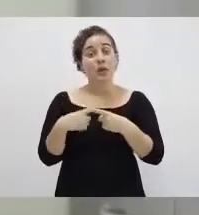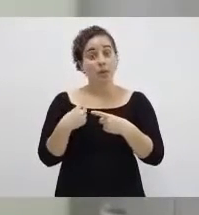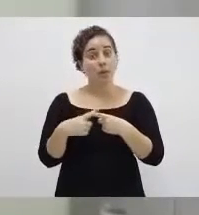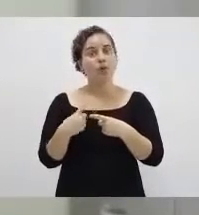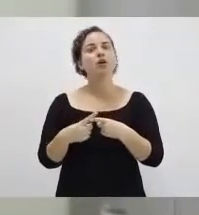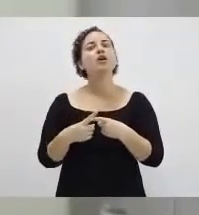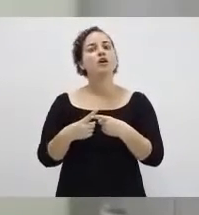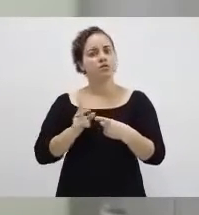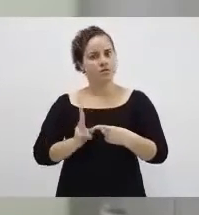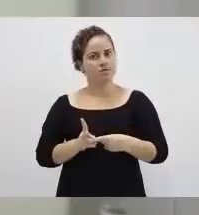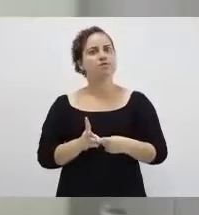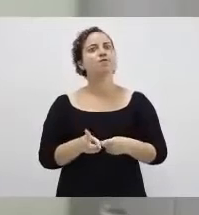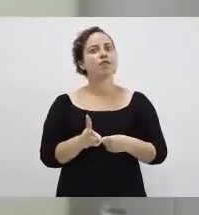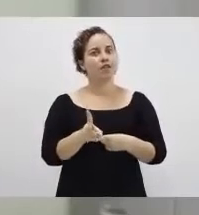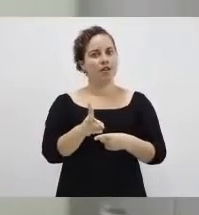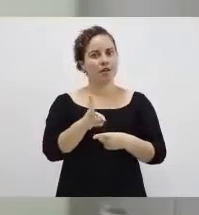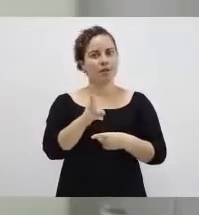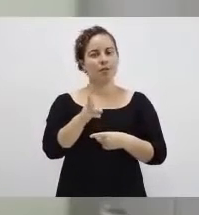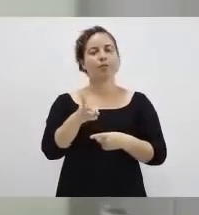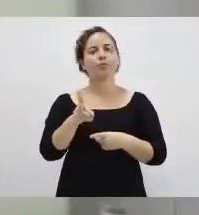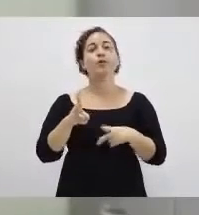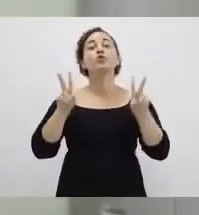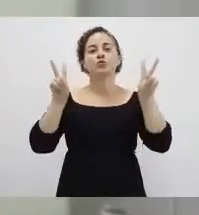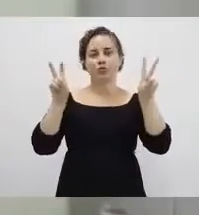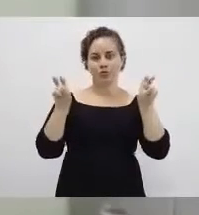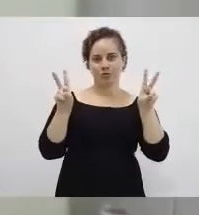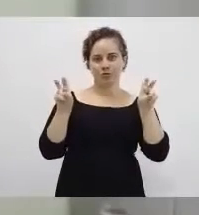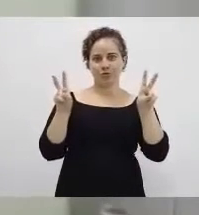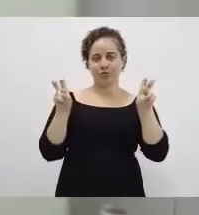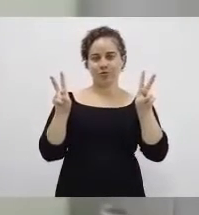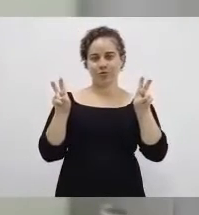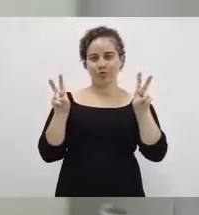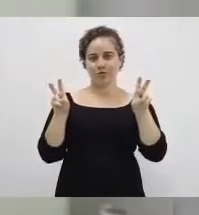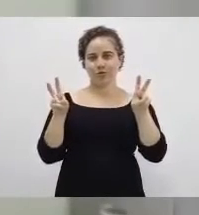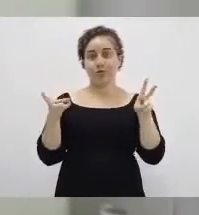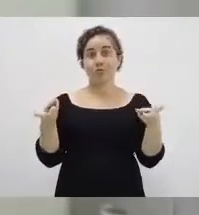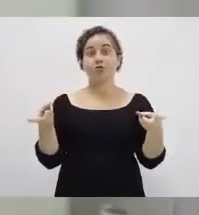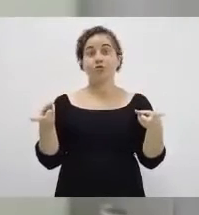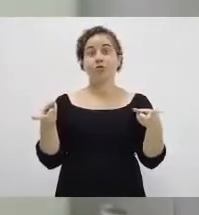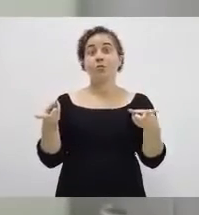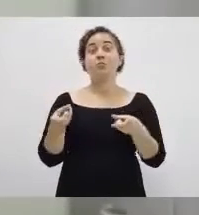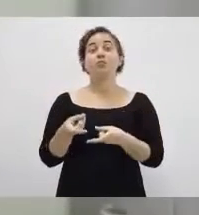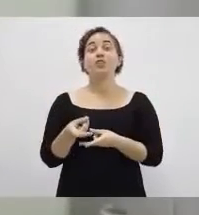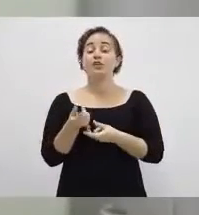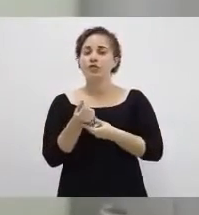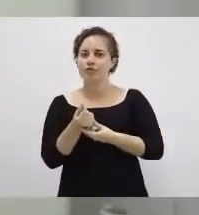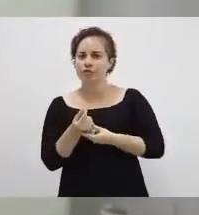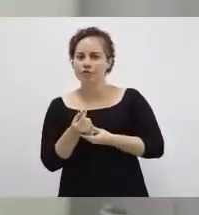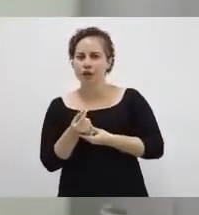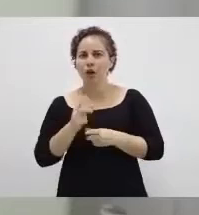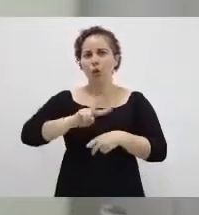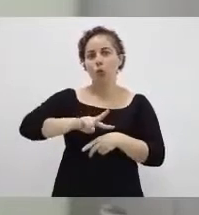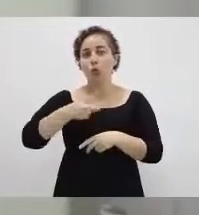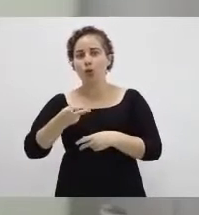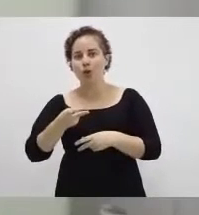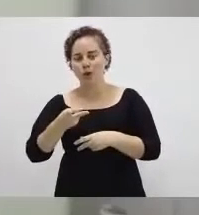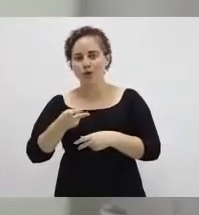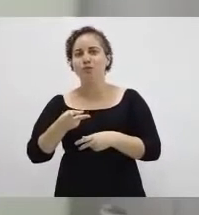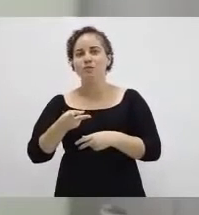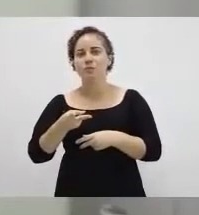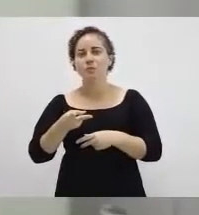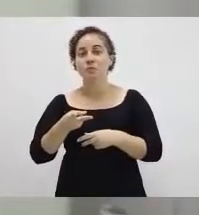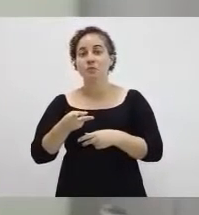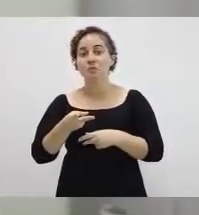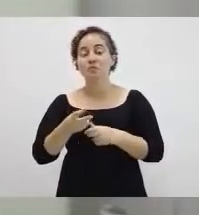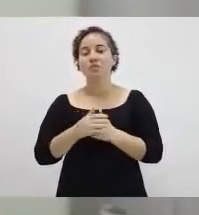nós estamos trabalhando com os conteúdos de taxa de câmbio, porque o tempo todo sai a cotação,